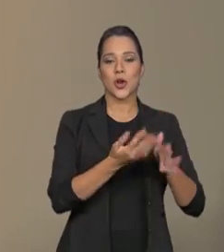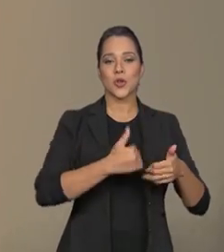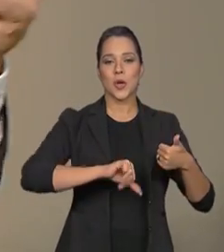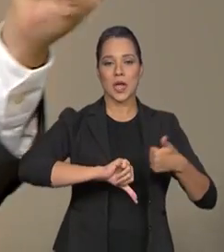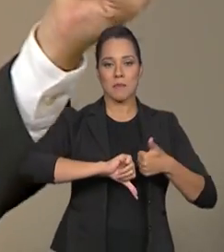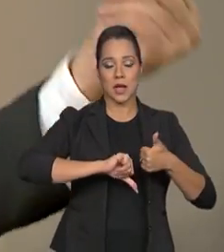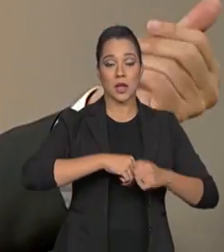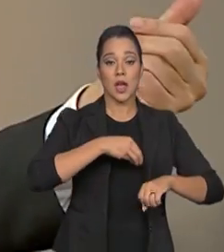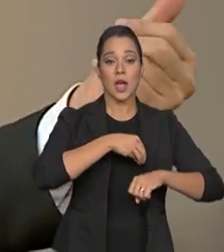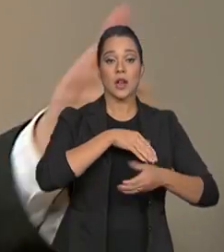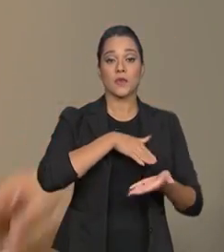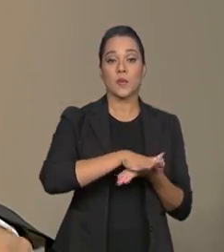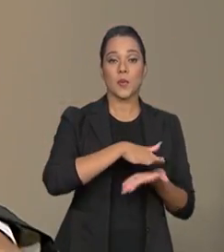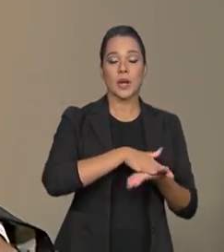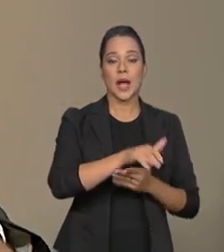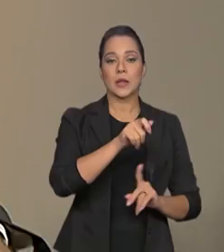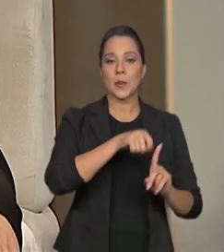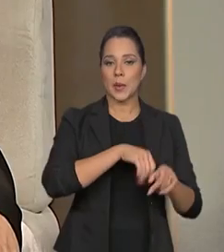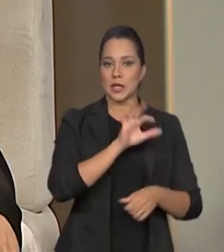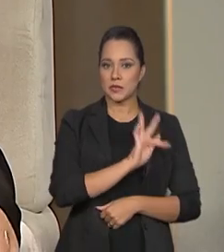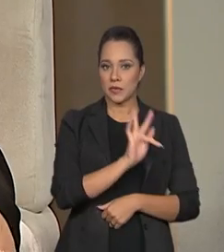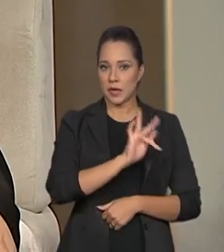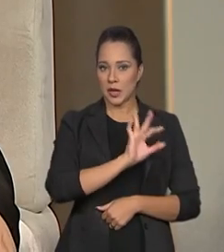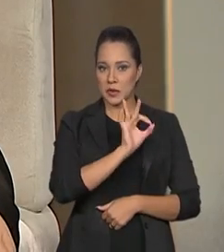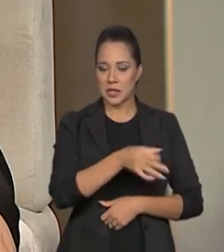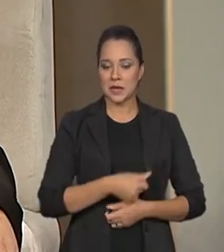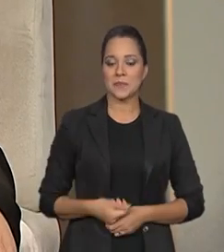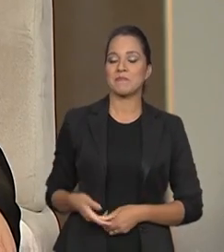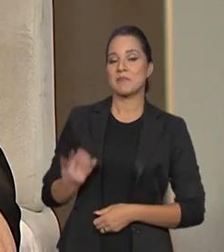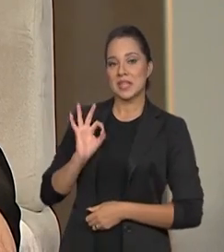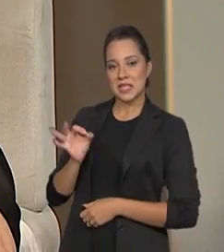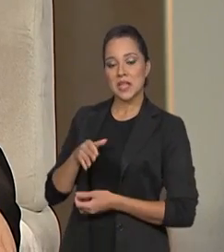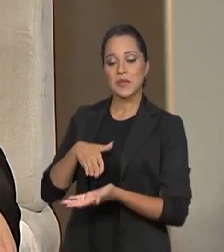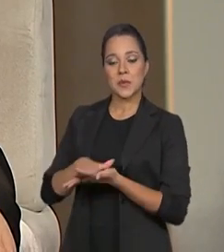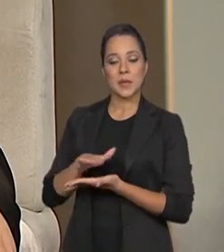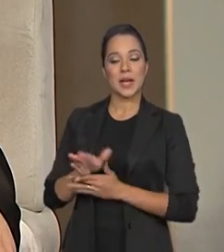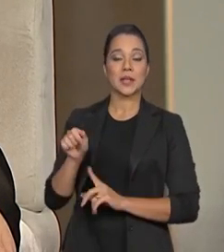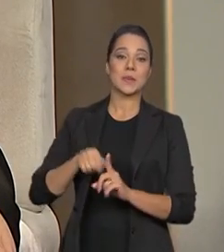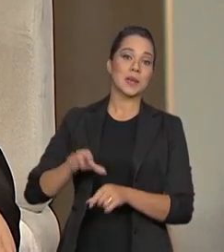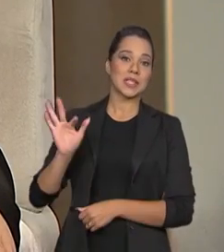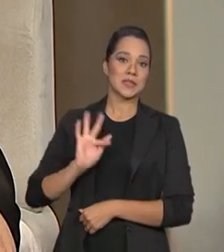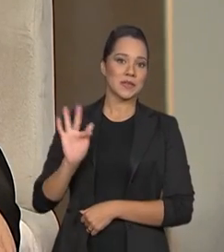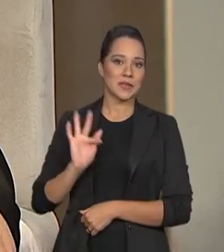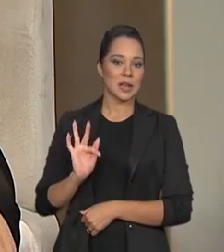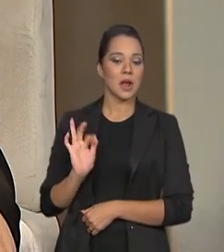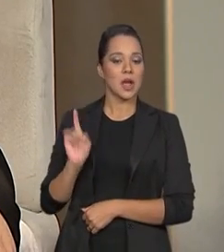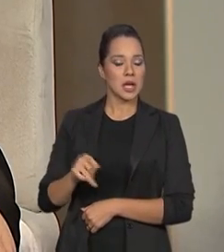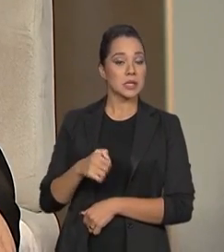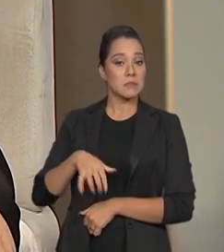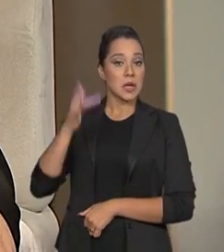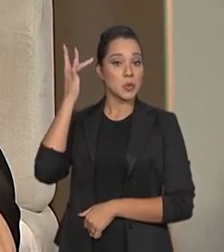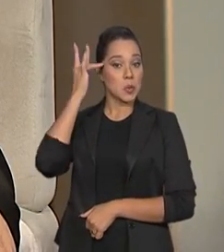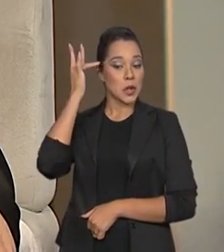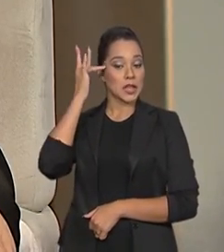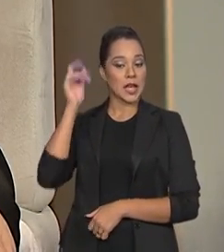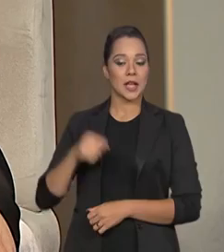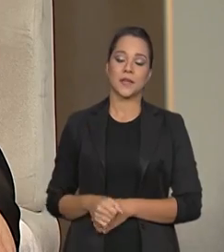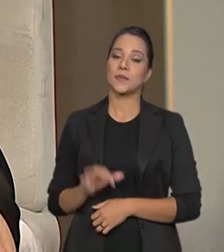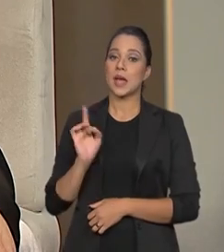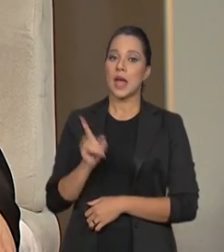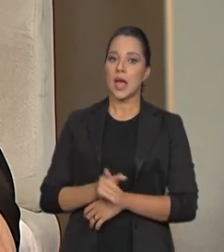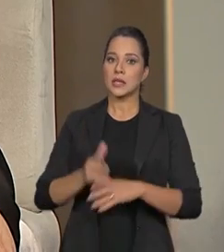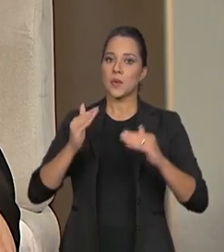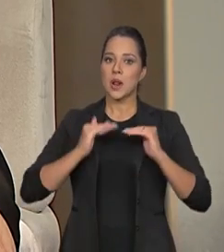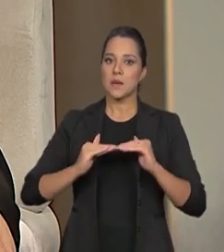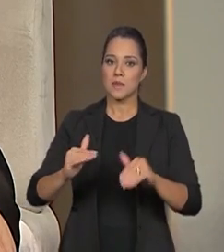ele foi publicado em fevereiro não é isso presidente exatamente foi publicado em fevereiro e é um elemento de modernidade é um alinhamento